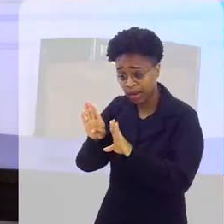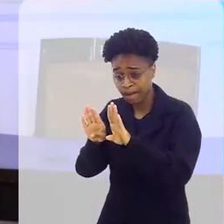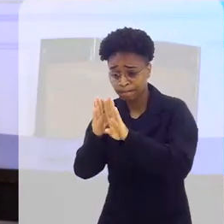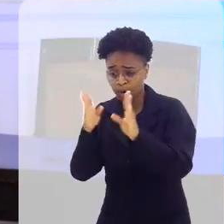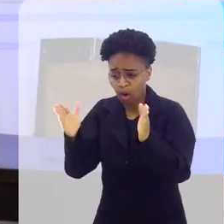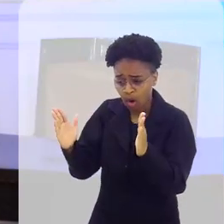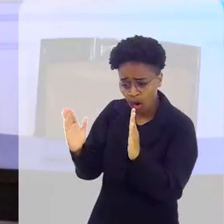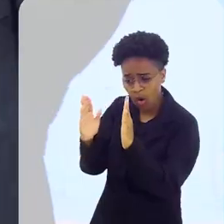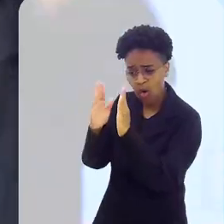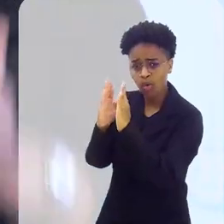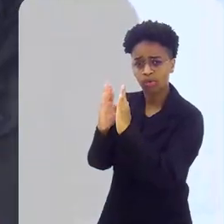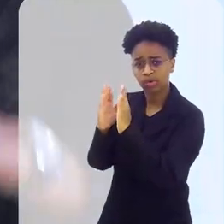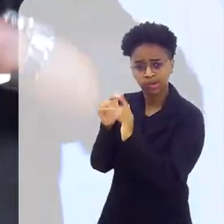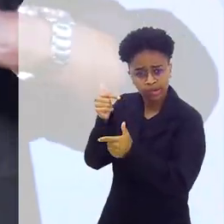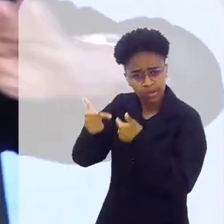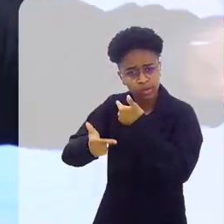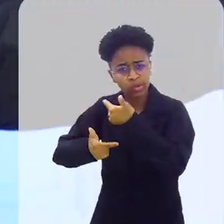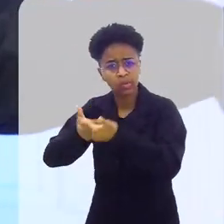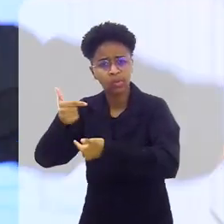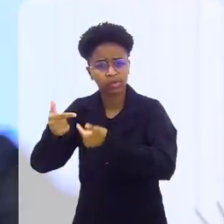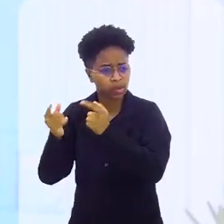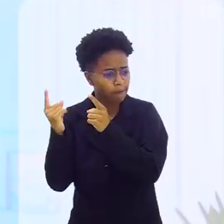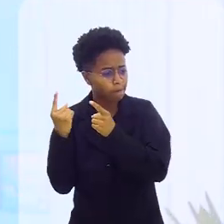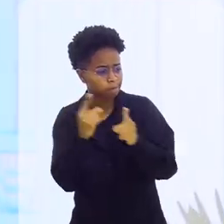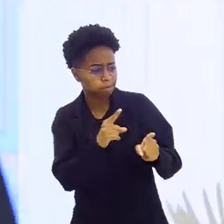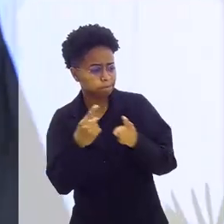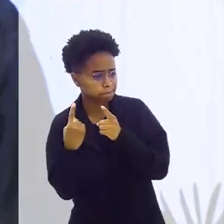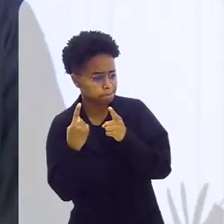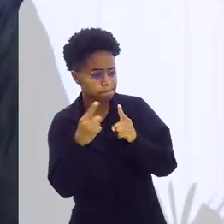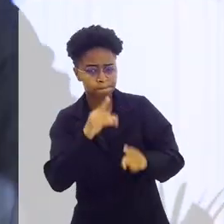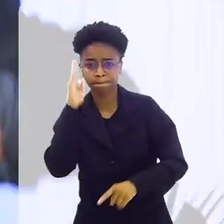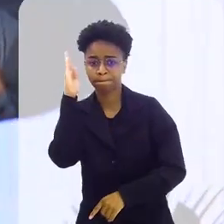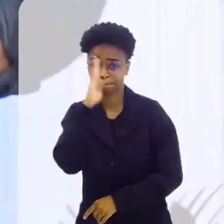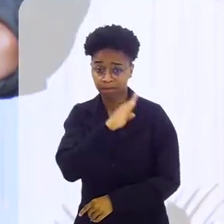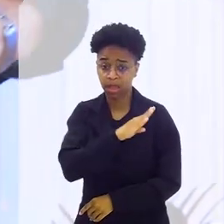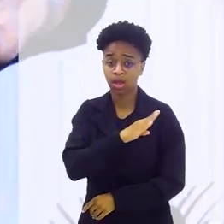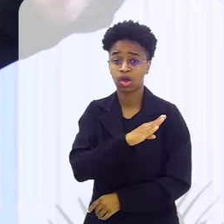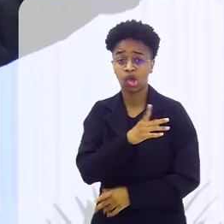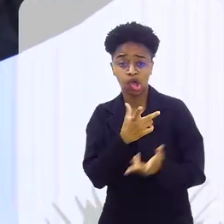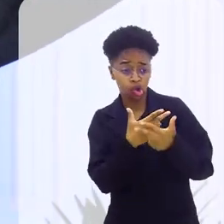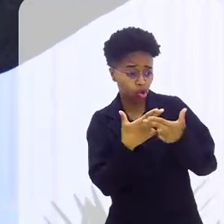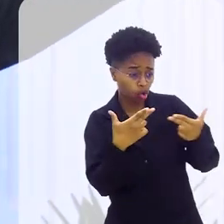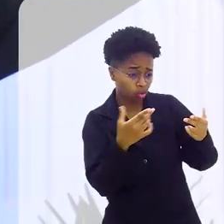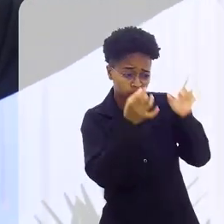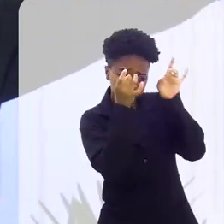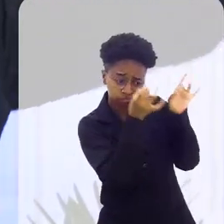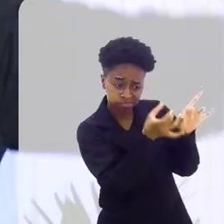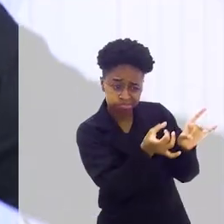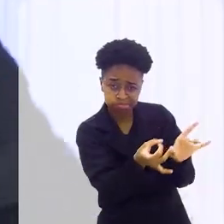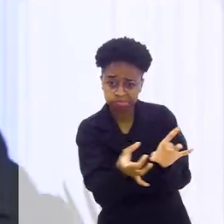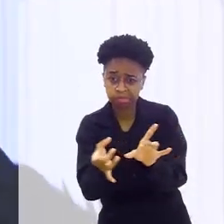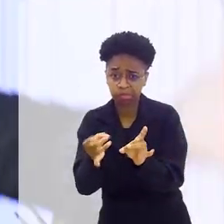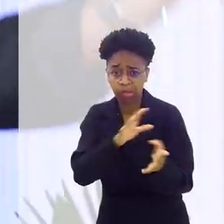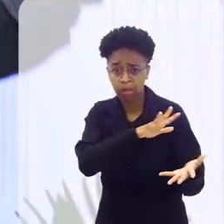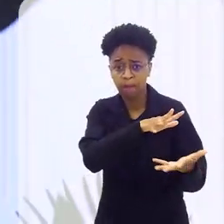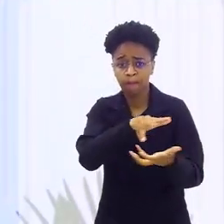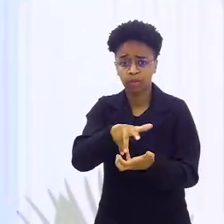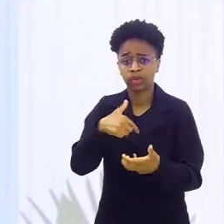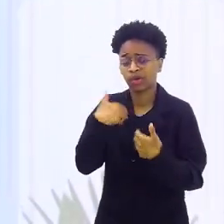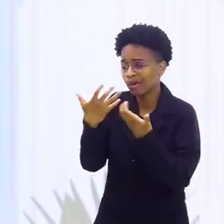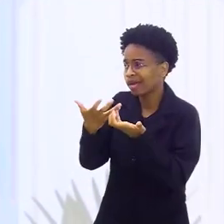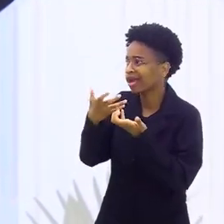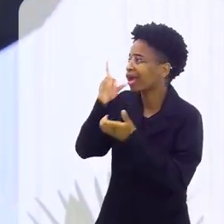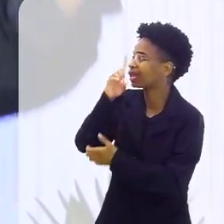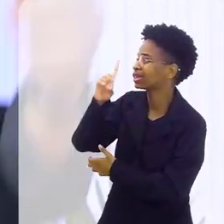estreita, lutando contra o mal. Dos manjares eu abro mão para o